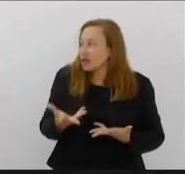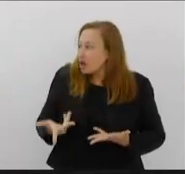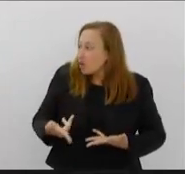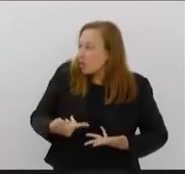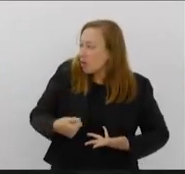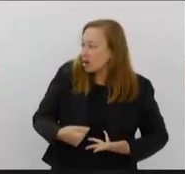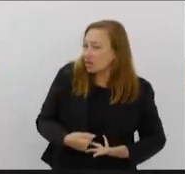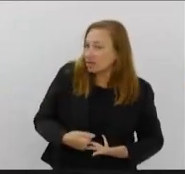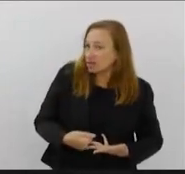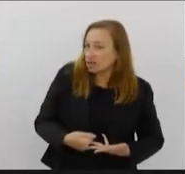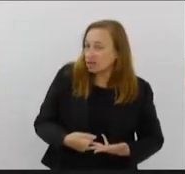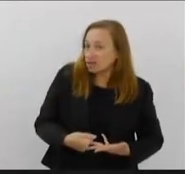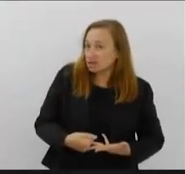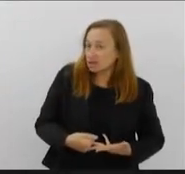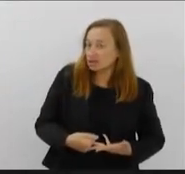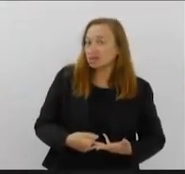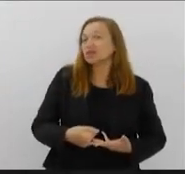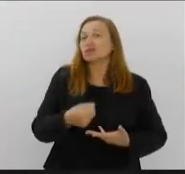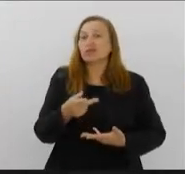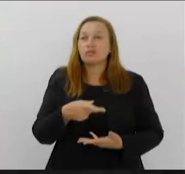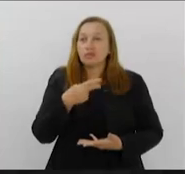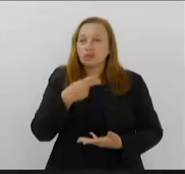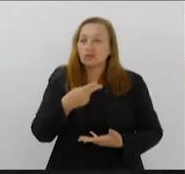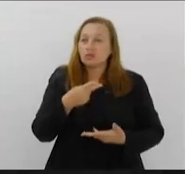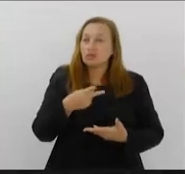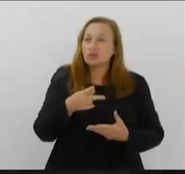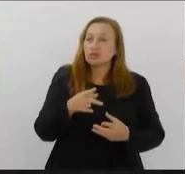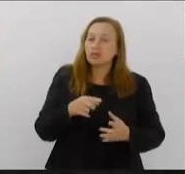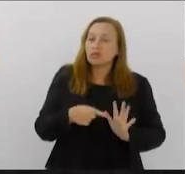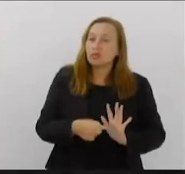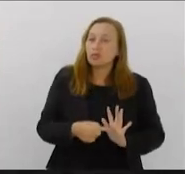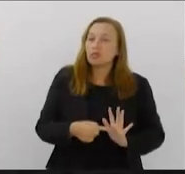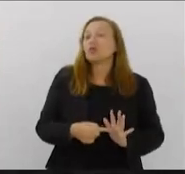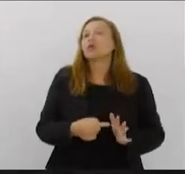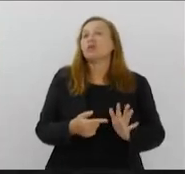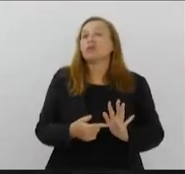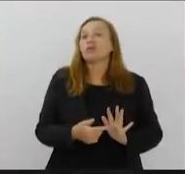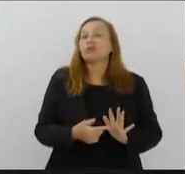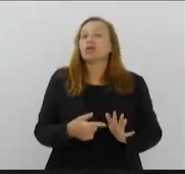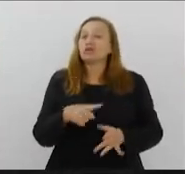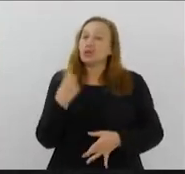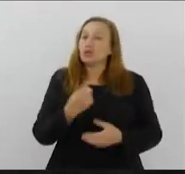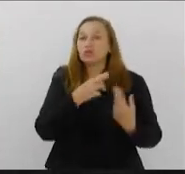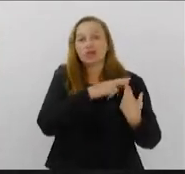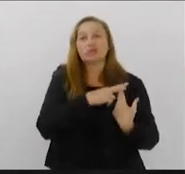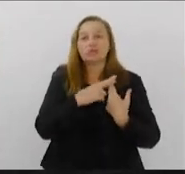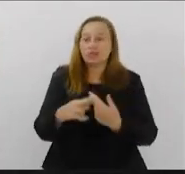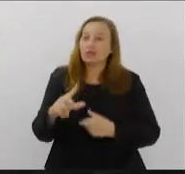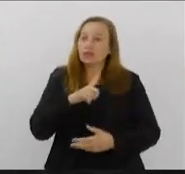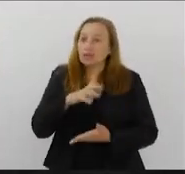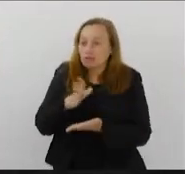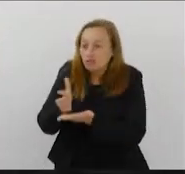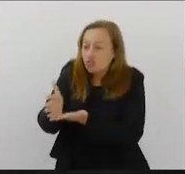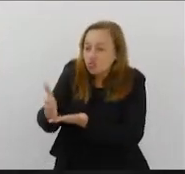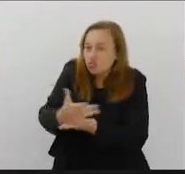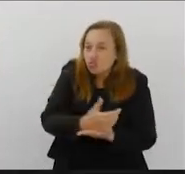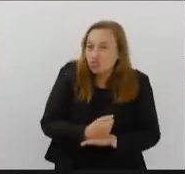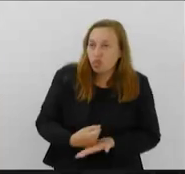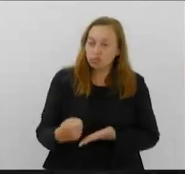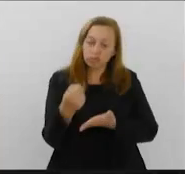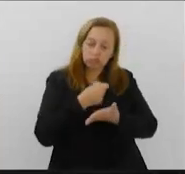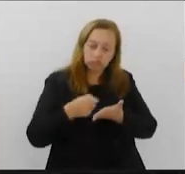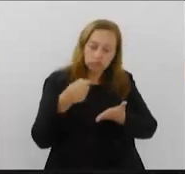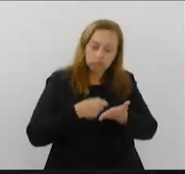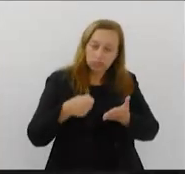qualidade das suas intervenções, os apontamentos que nós aqui temos a responsabilidade de colher para escrever as